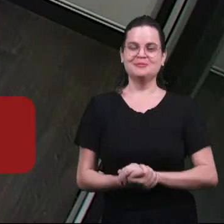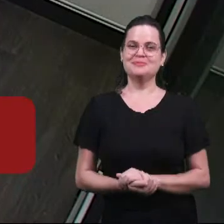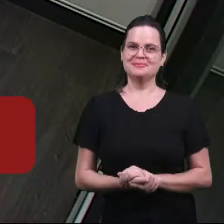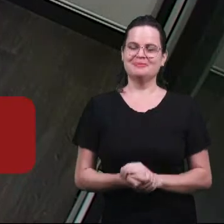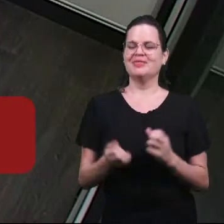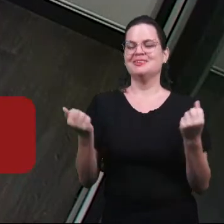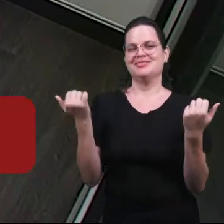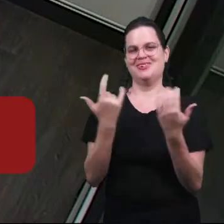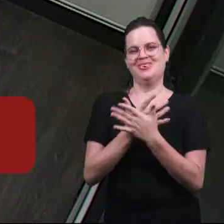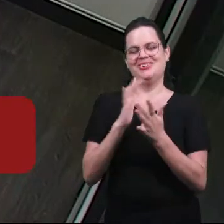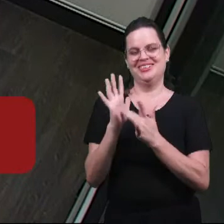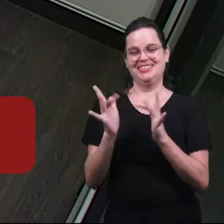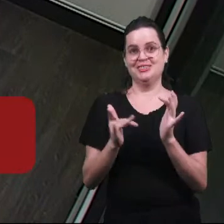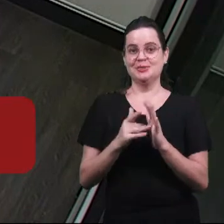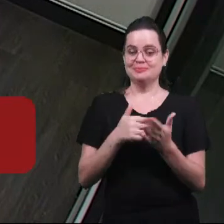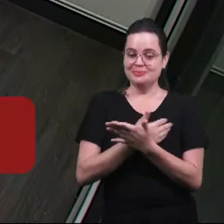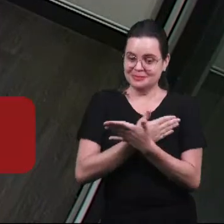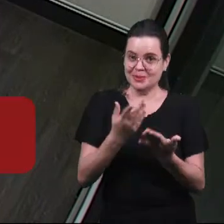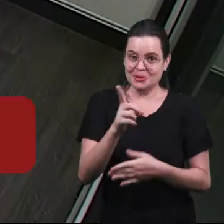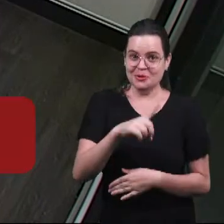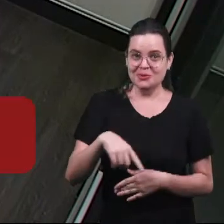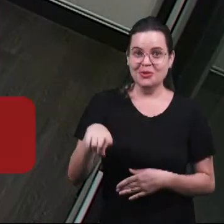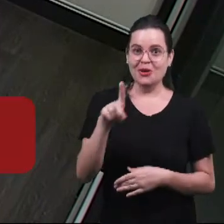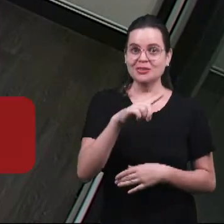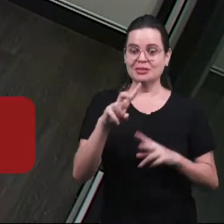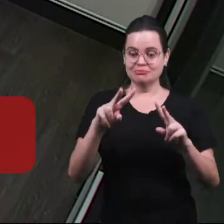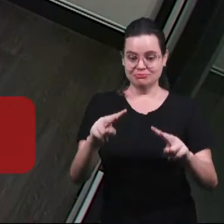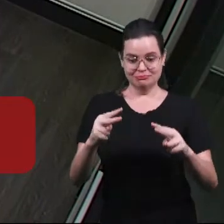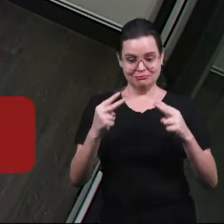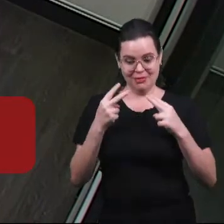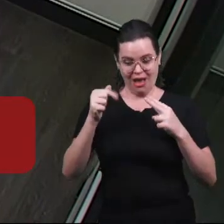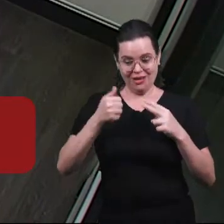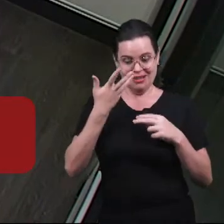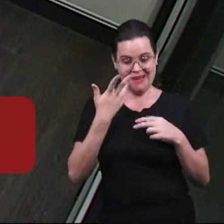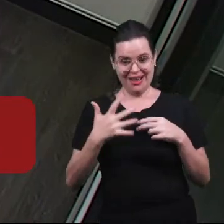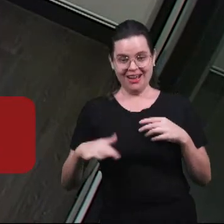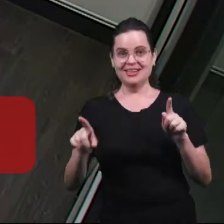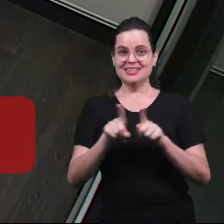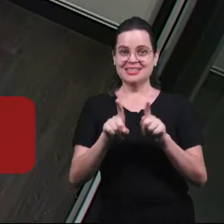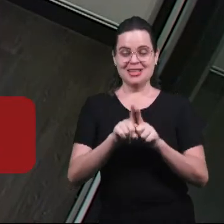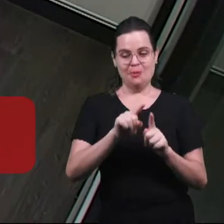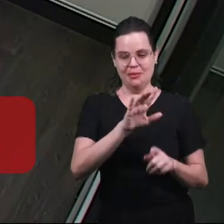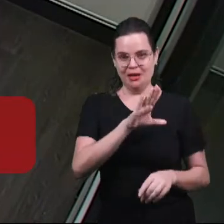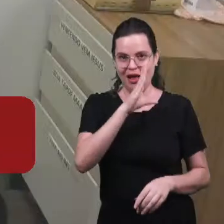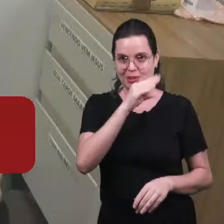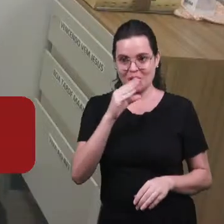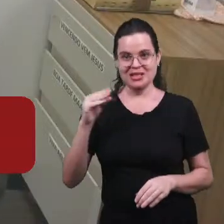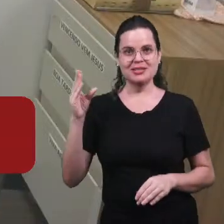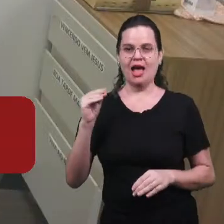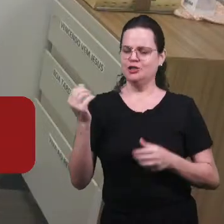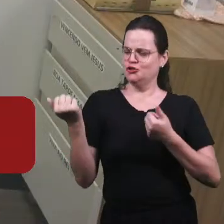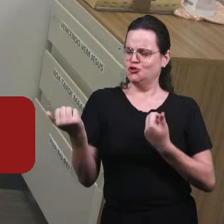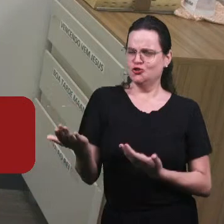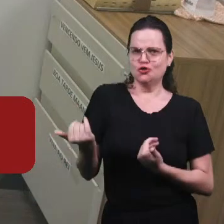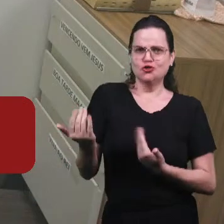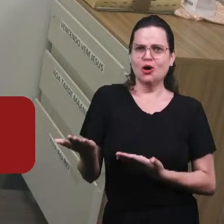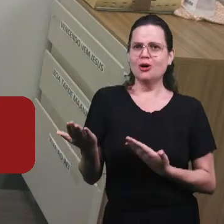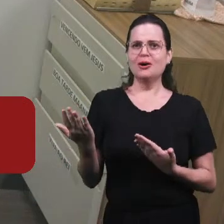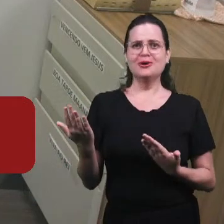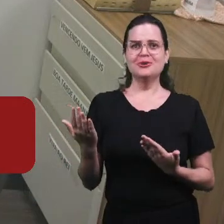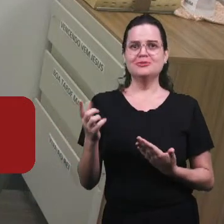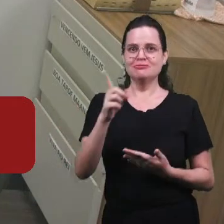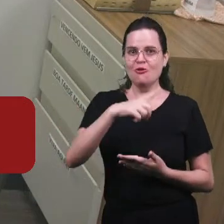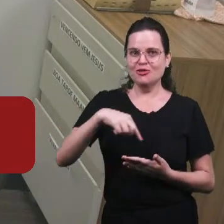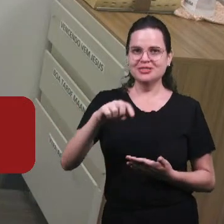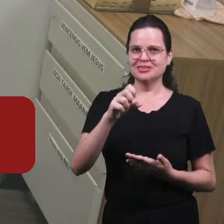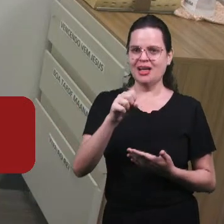Jesus. Então, meu irmão, minha irmã, você que está nos acompanhando, as crianças, intermediários, adolescentes, os nossos jovens, você ancião,